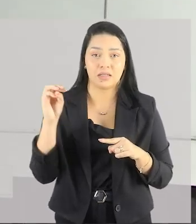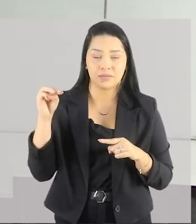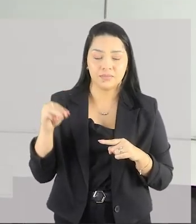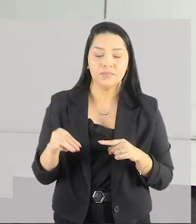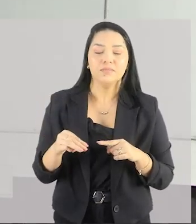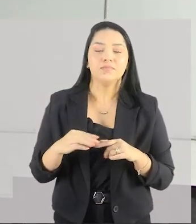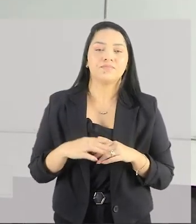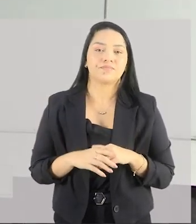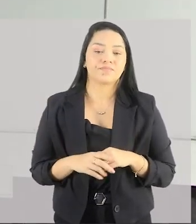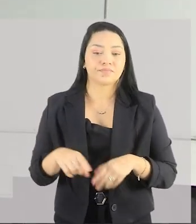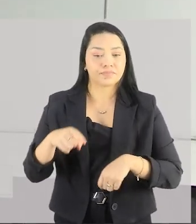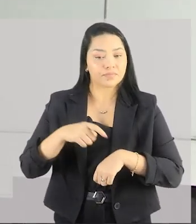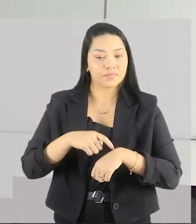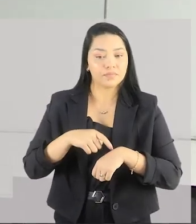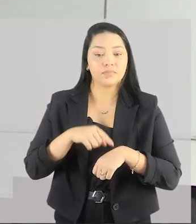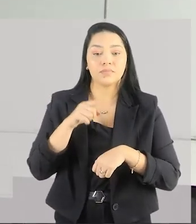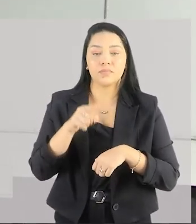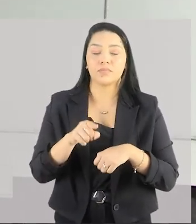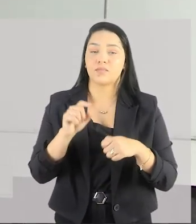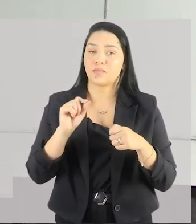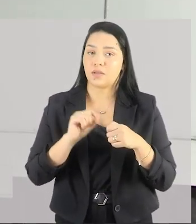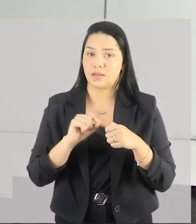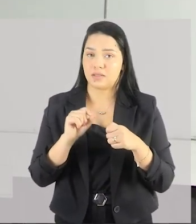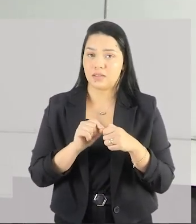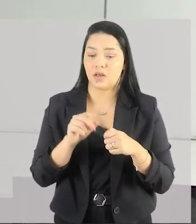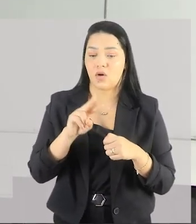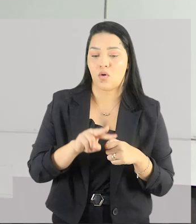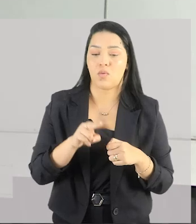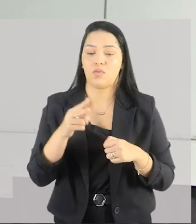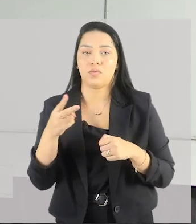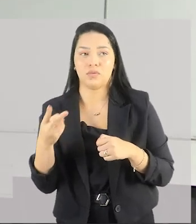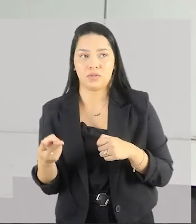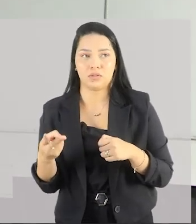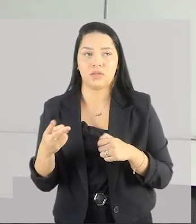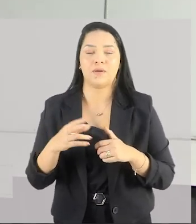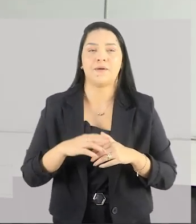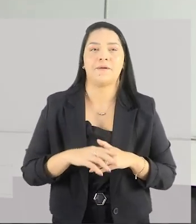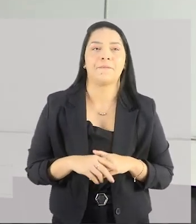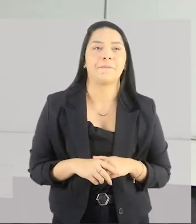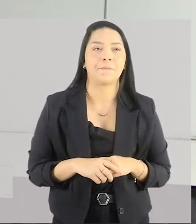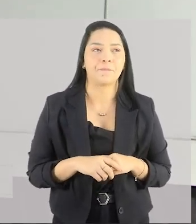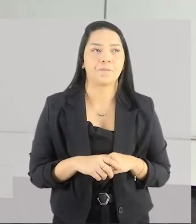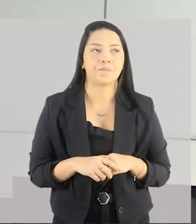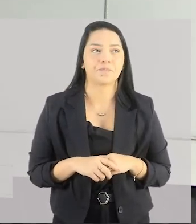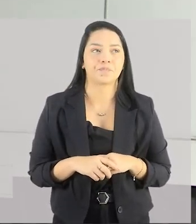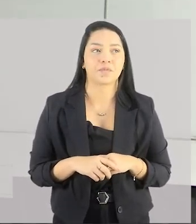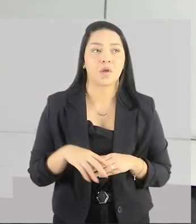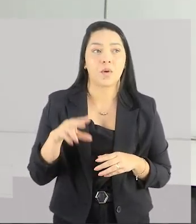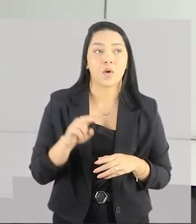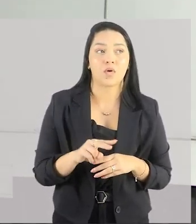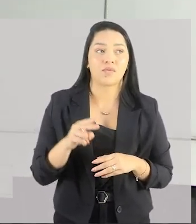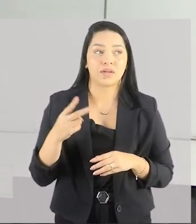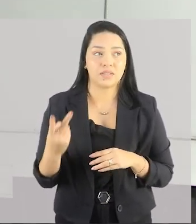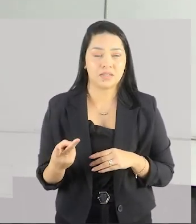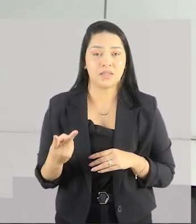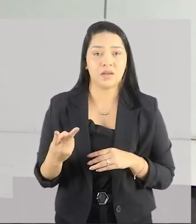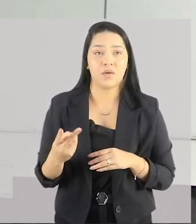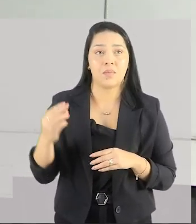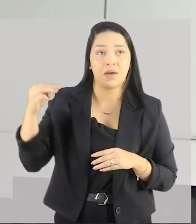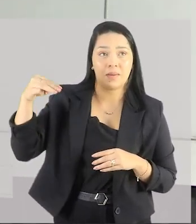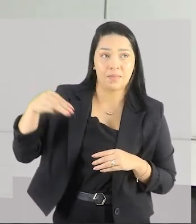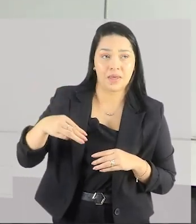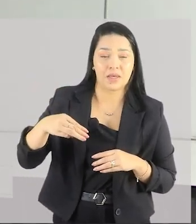centímetros, na hora que você fizer uma conversão, olha para cá, na hora que você fizer uma conversão para